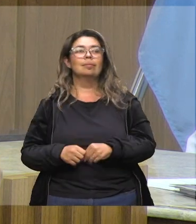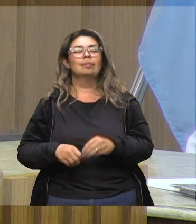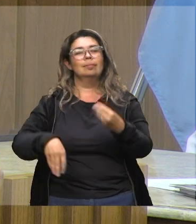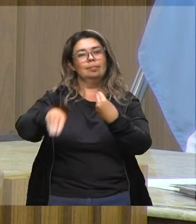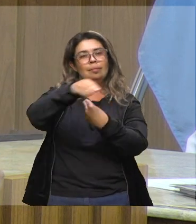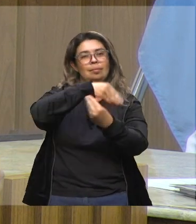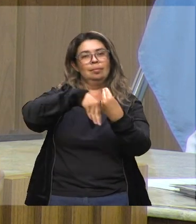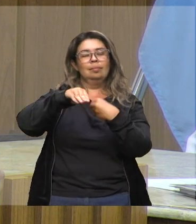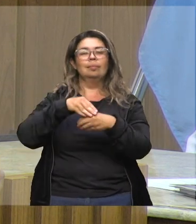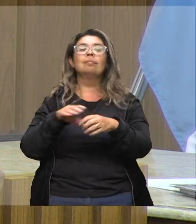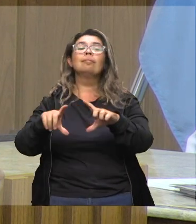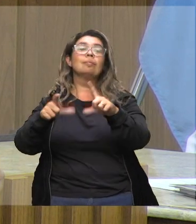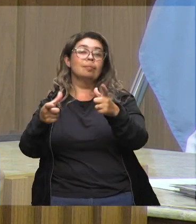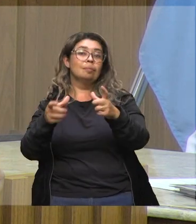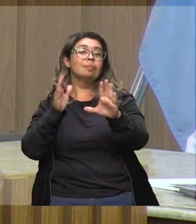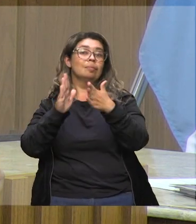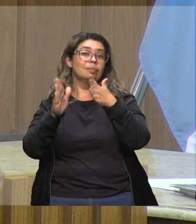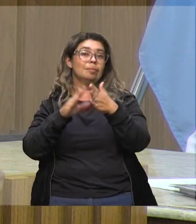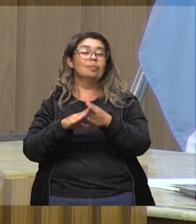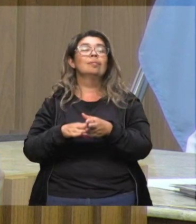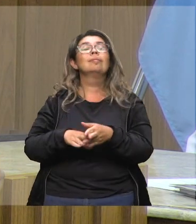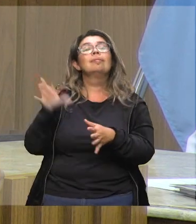gente passa, o pessoal está escutando a